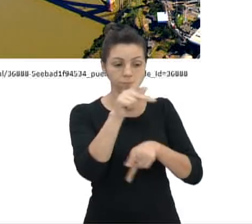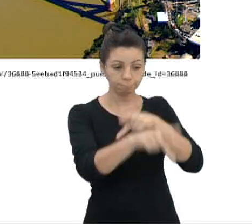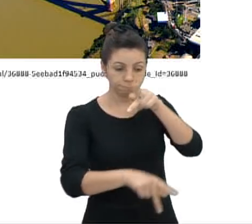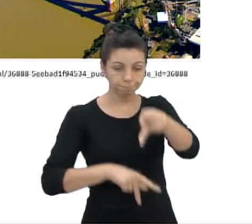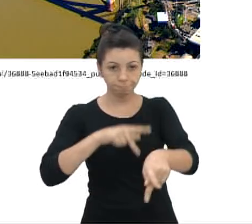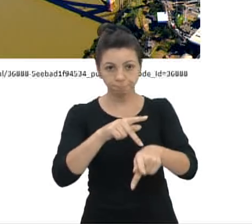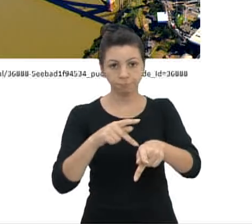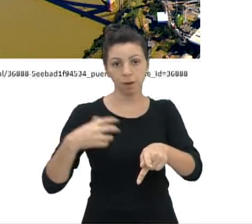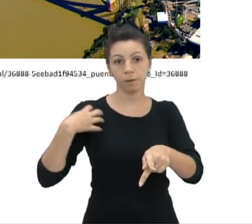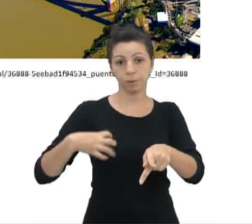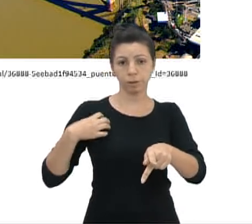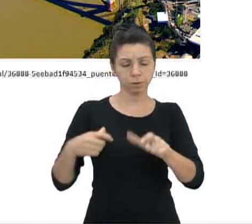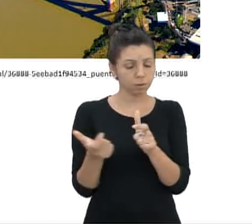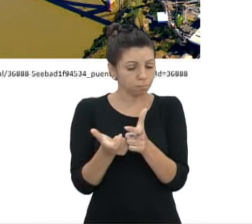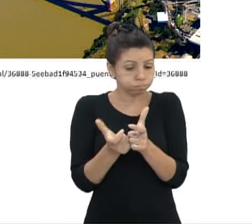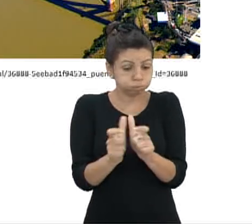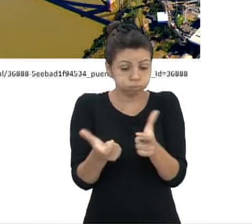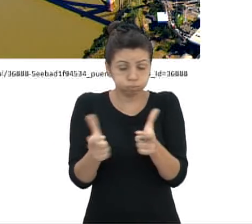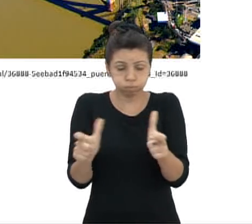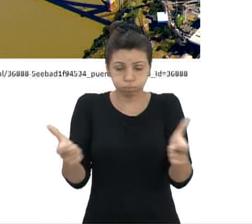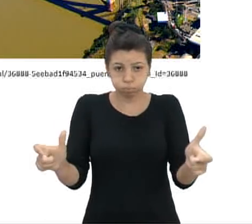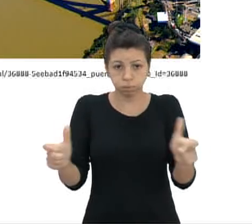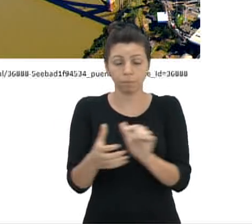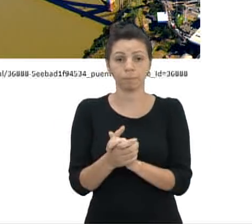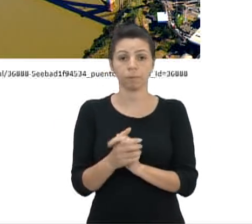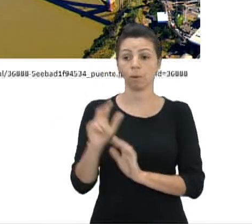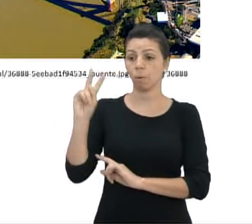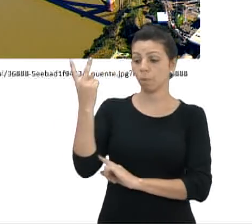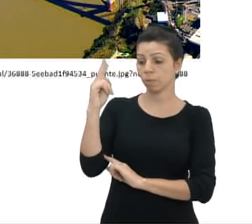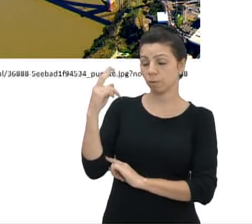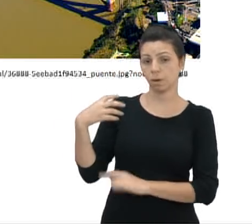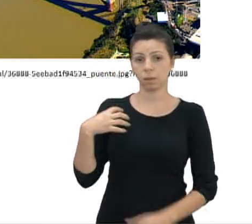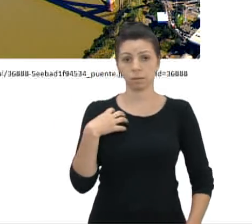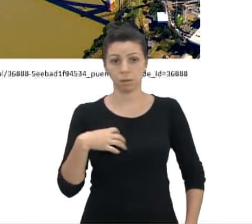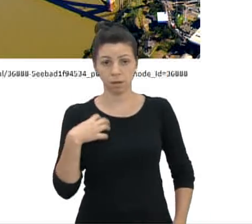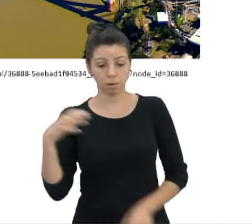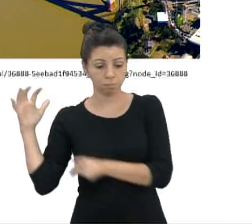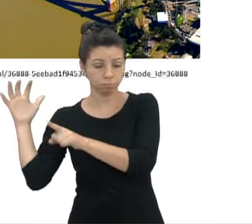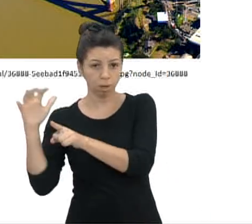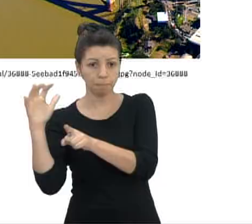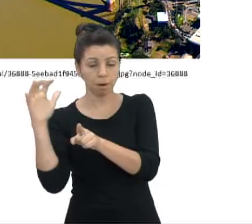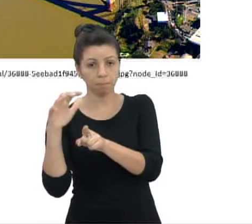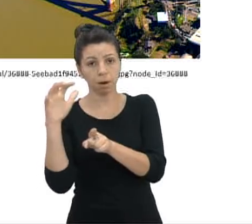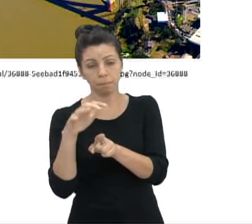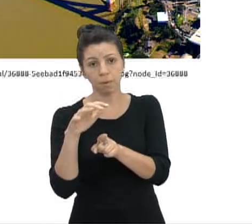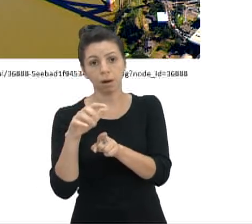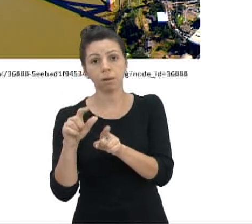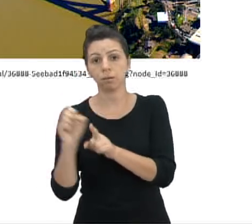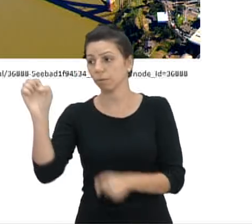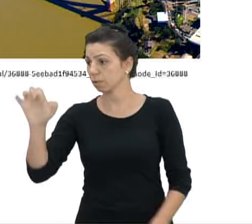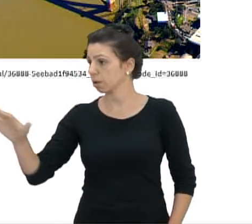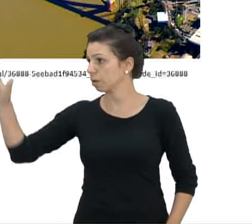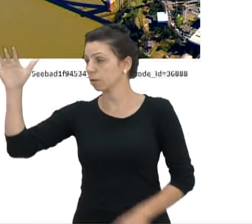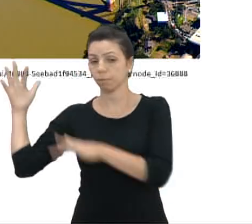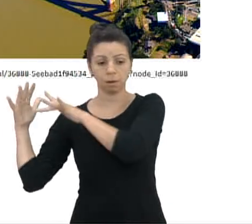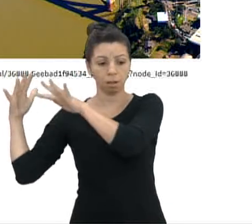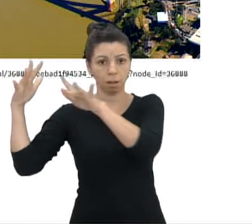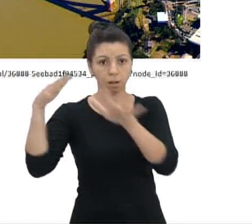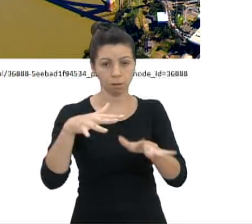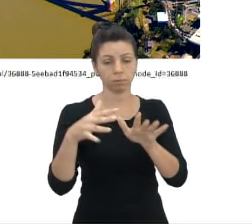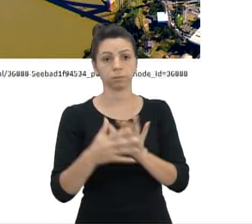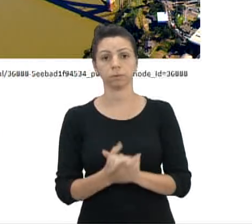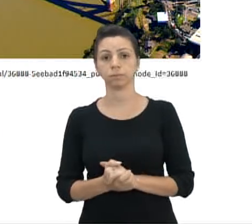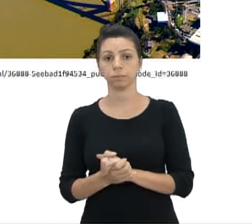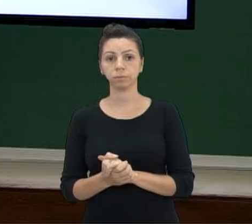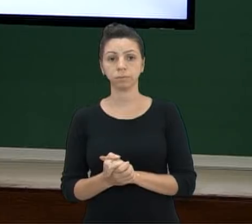populoso. Uruguai e Argentina têm grande influência dos colonizadores e imigrantes europeus. Então nós vamos perceber